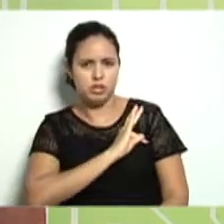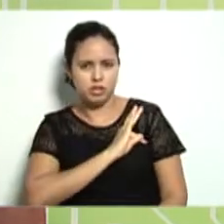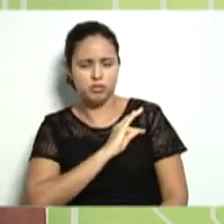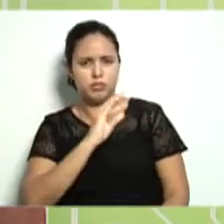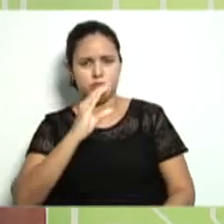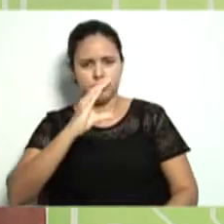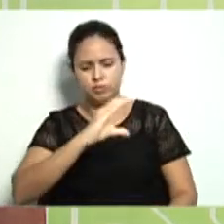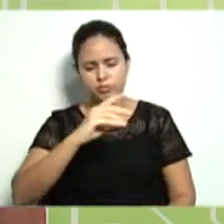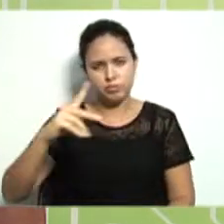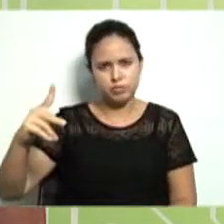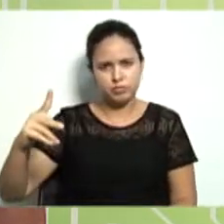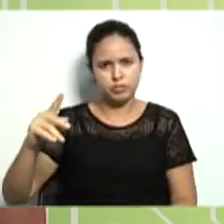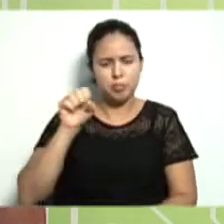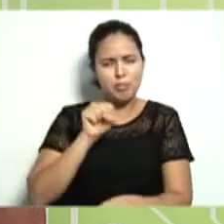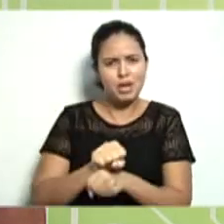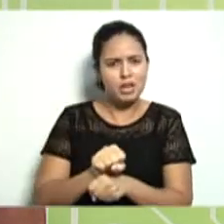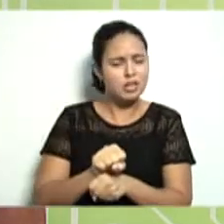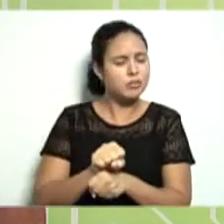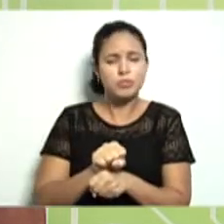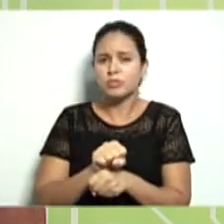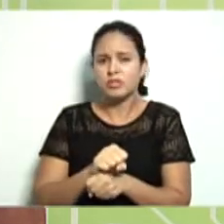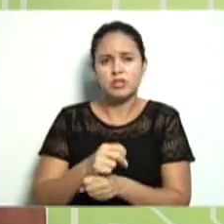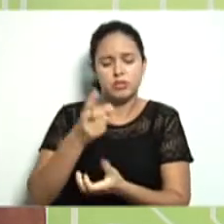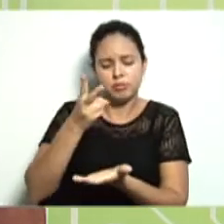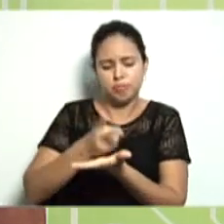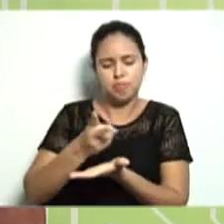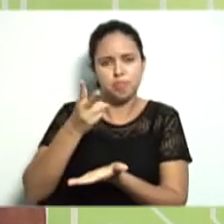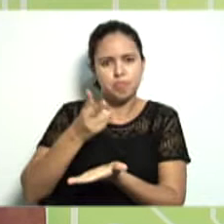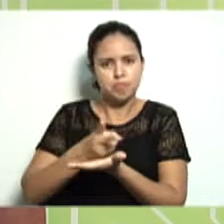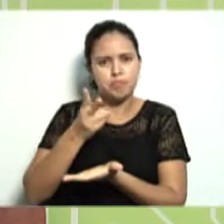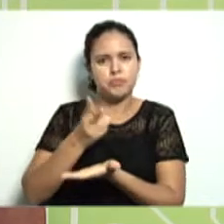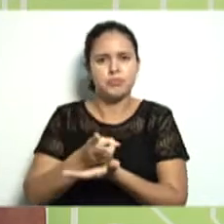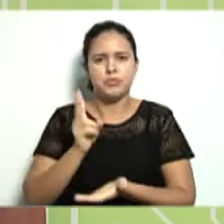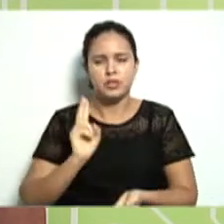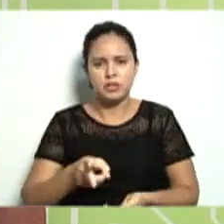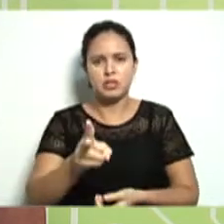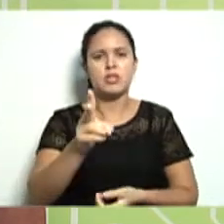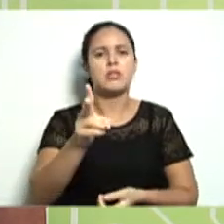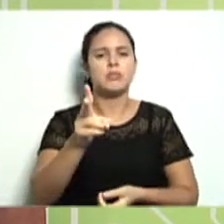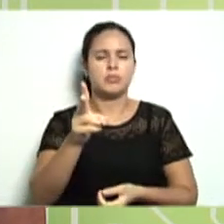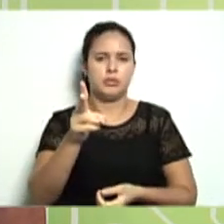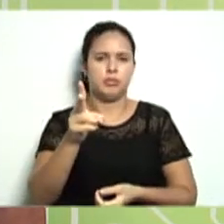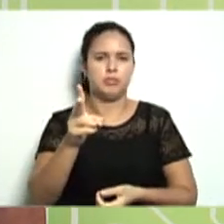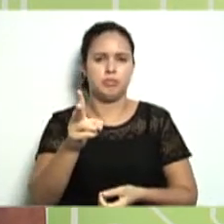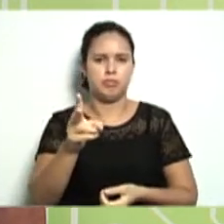ele precisa ser contínuo, ele precisa não finalizar, não. Tá bom,